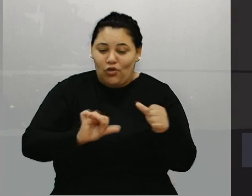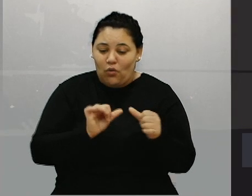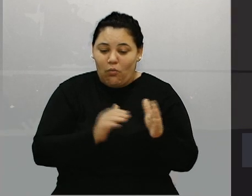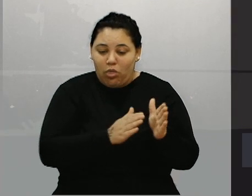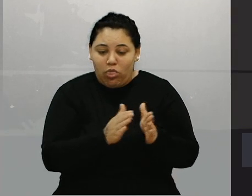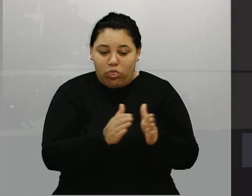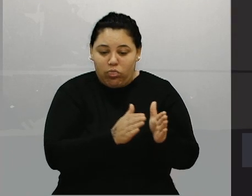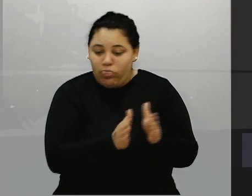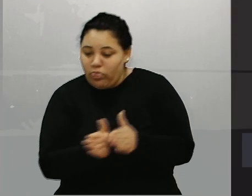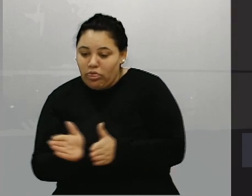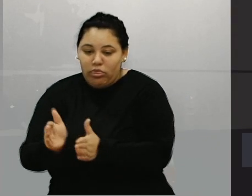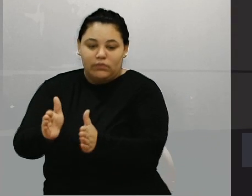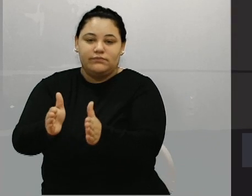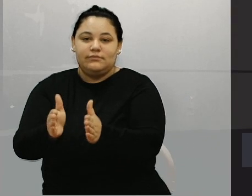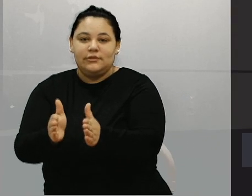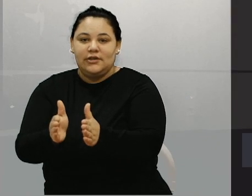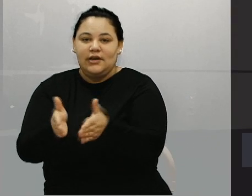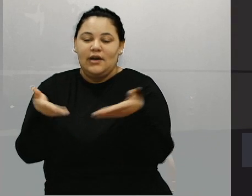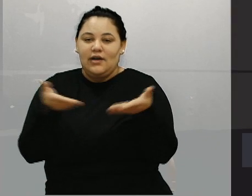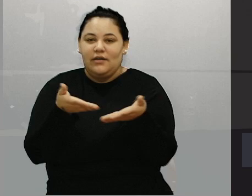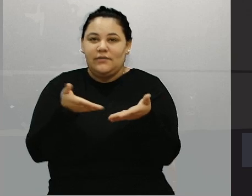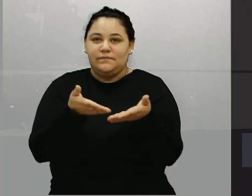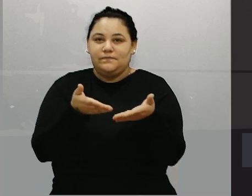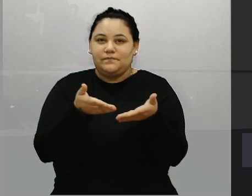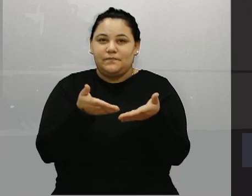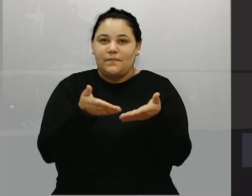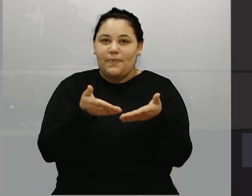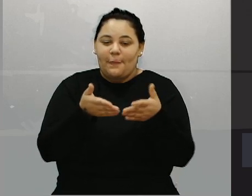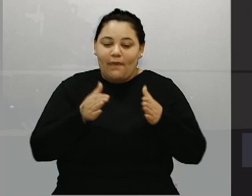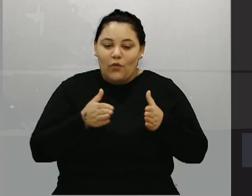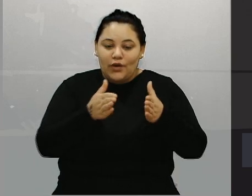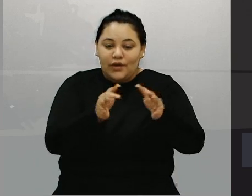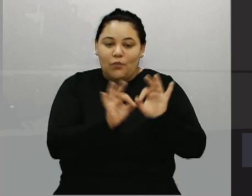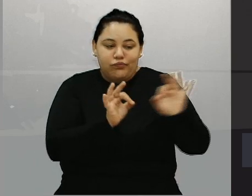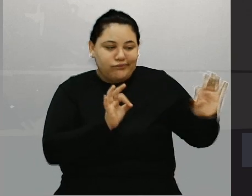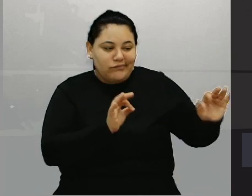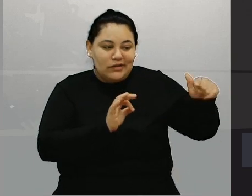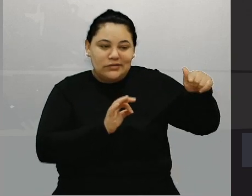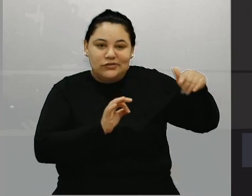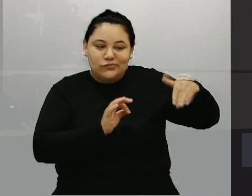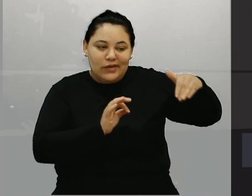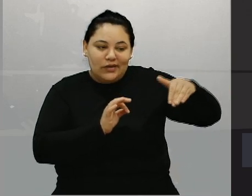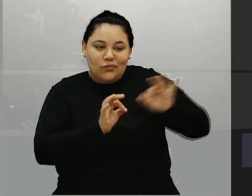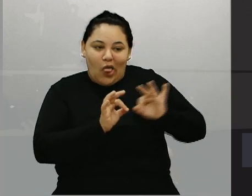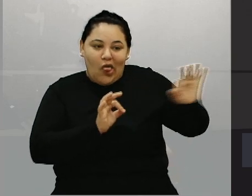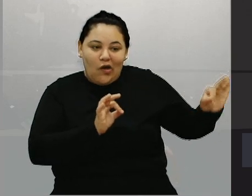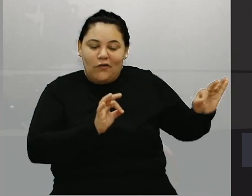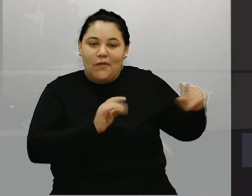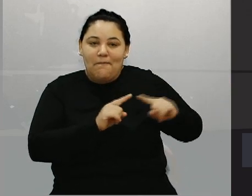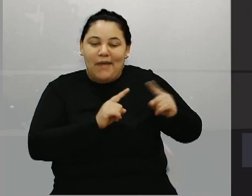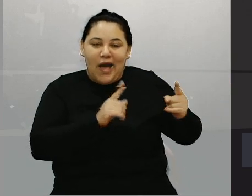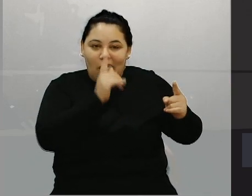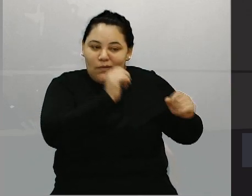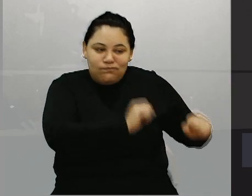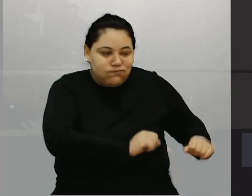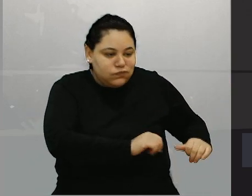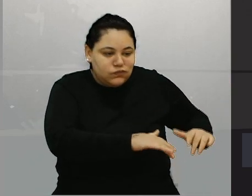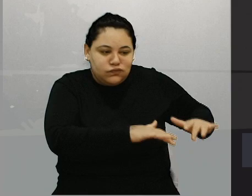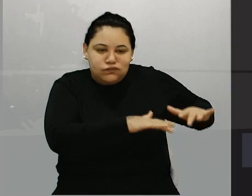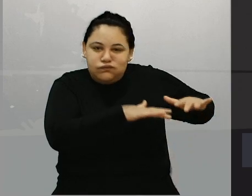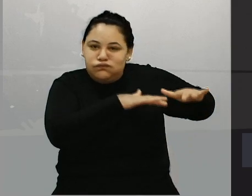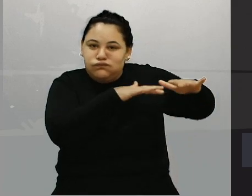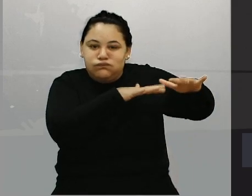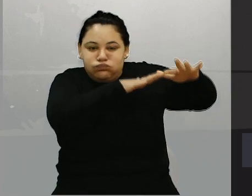Ele passava, vamos supor, a 6, 7 metros dessa rodovia. Só que ele encheu tanto e ele